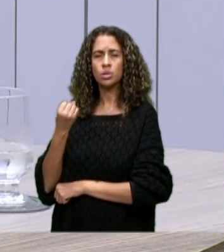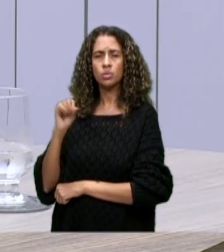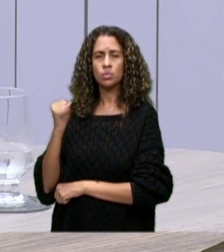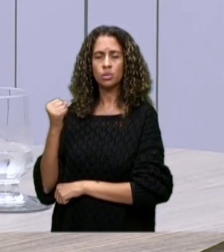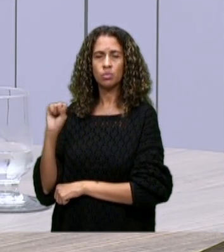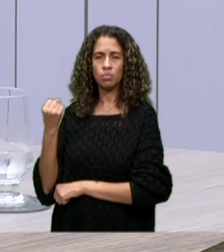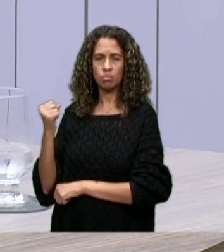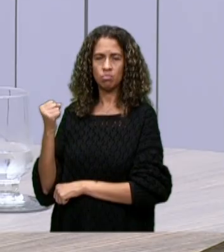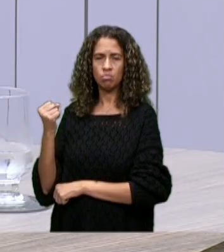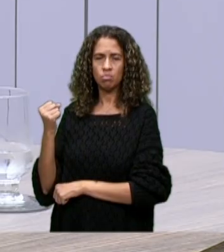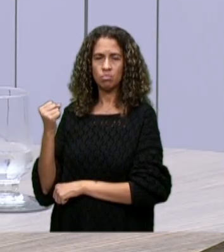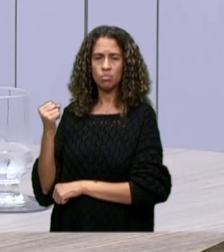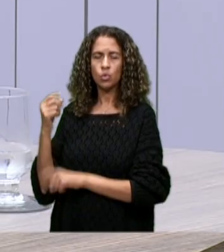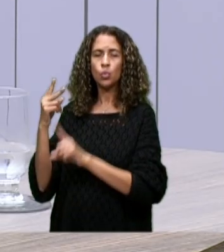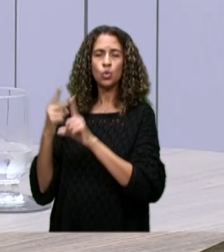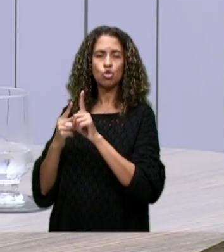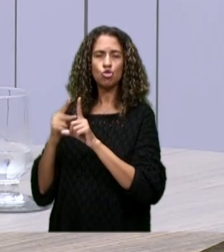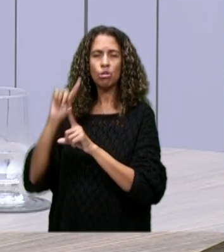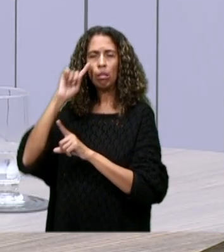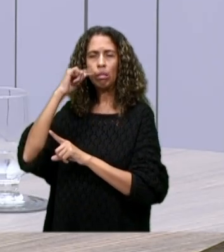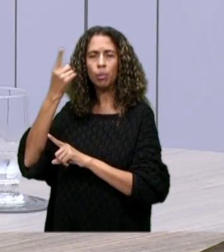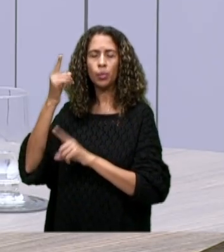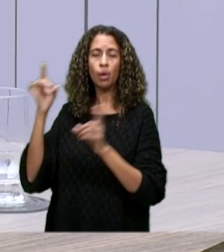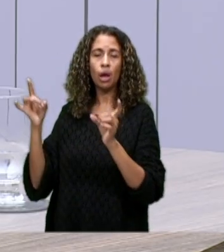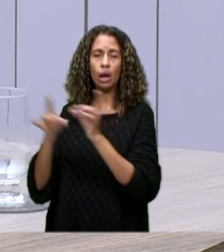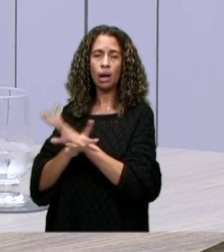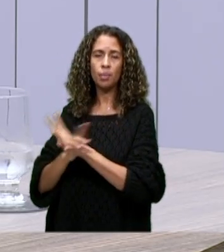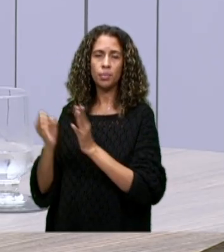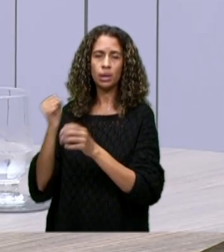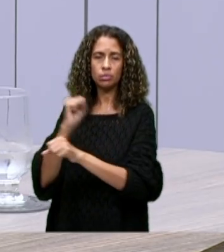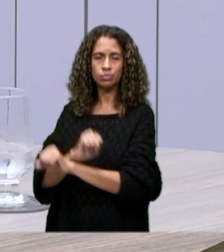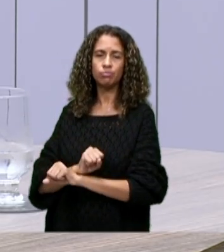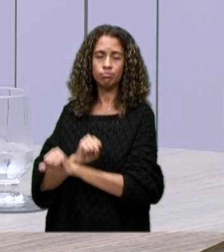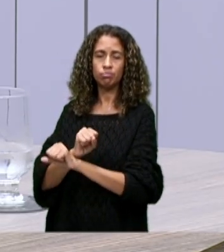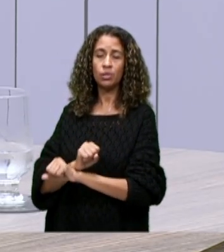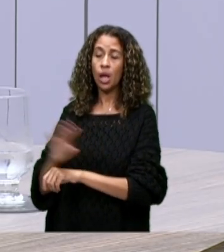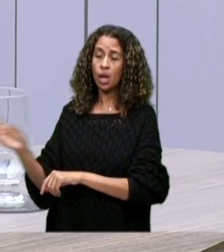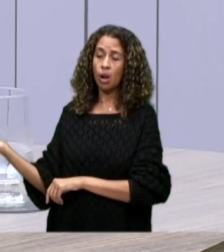que a escravidão foi abolida. E ela vem parar no nosso tempo.